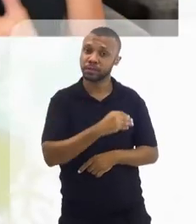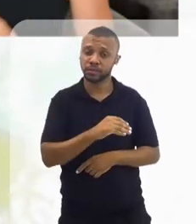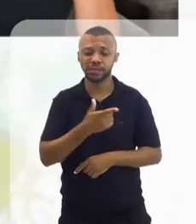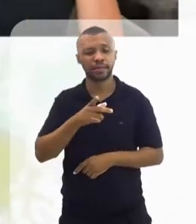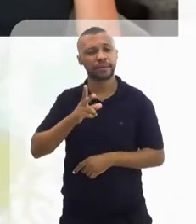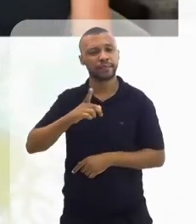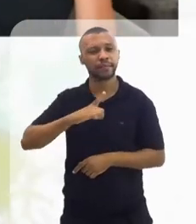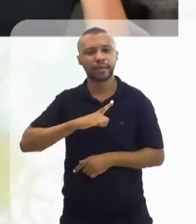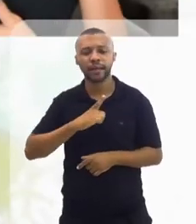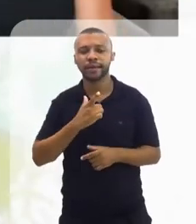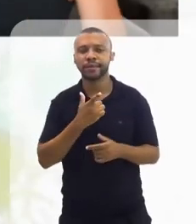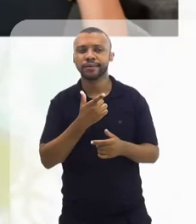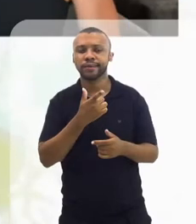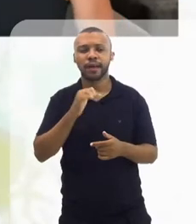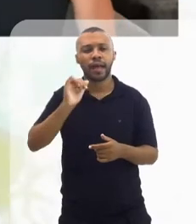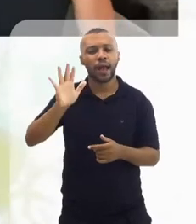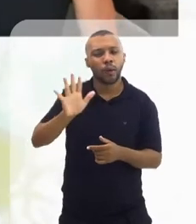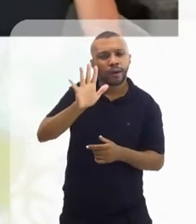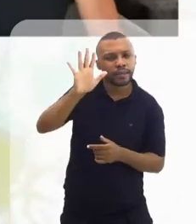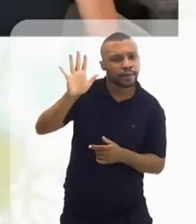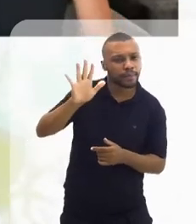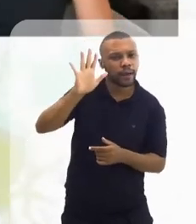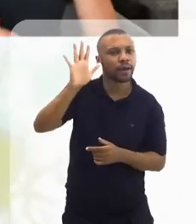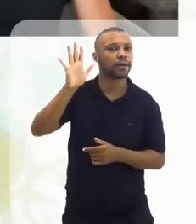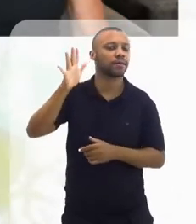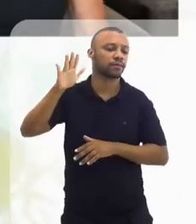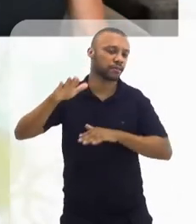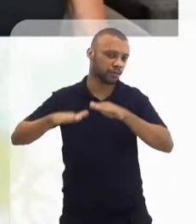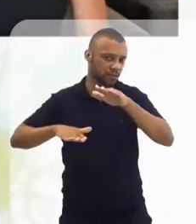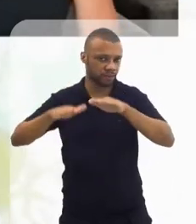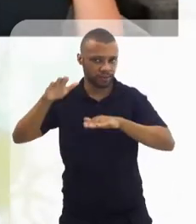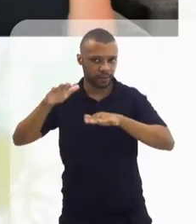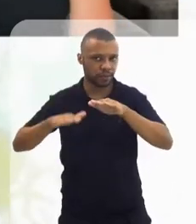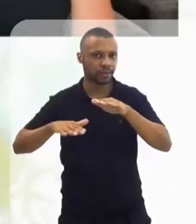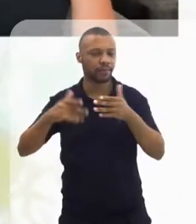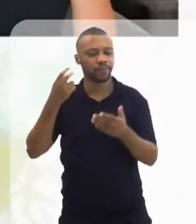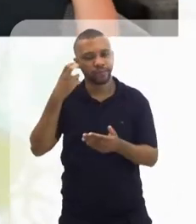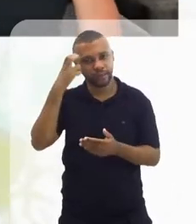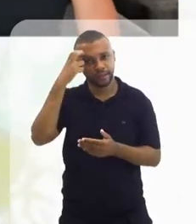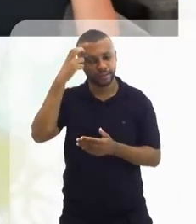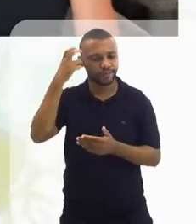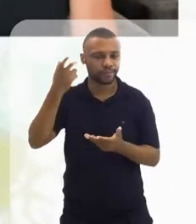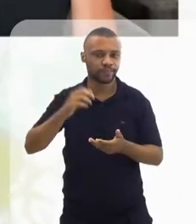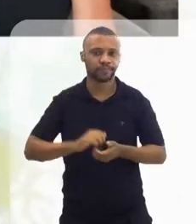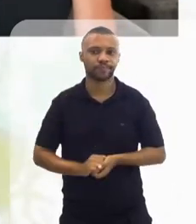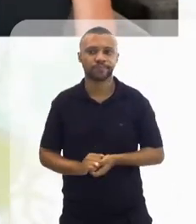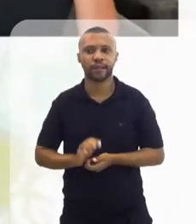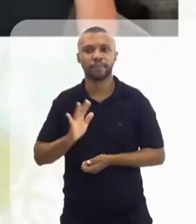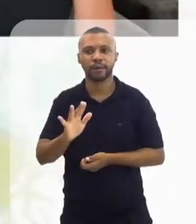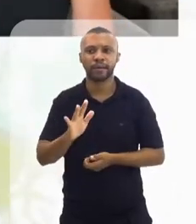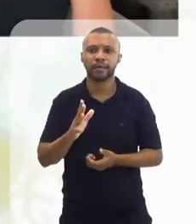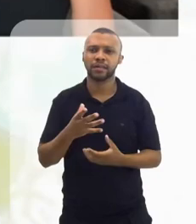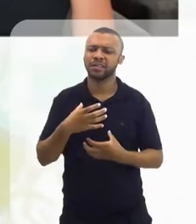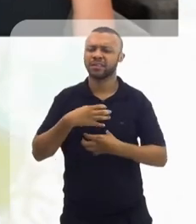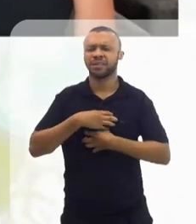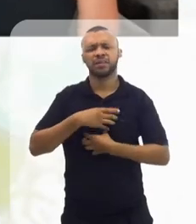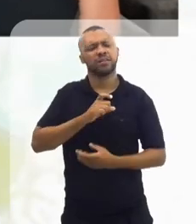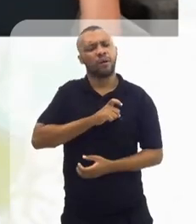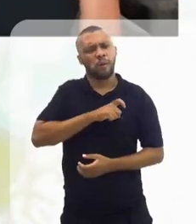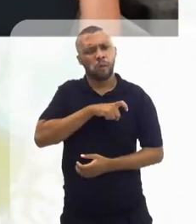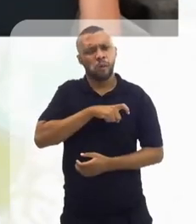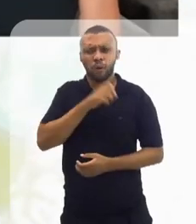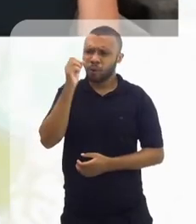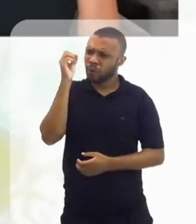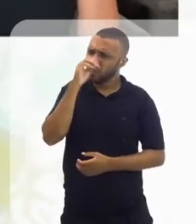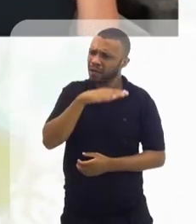então, sabe, sempre lutando contra essa imagem, vezes, Mas é isso, intelecto. mas eu acho, olha, eu acho isso